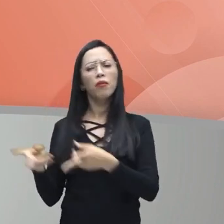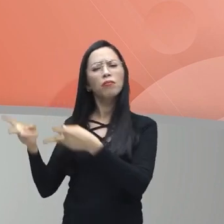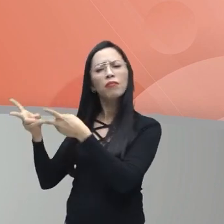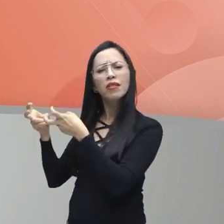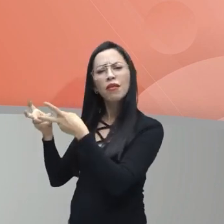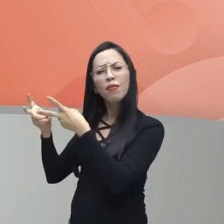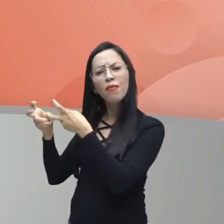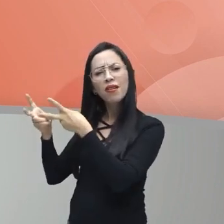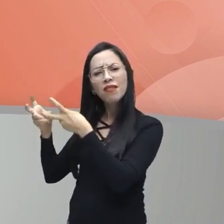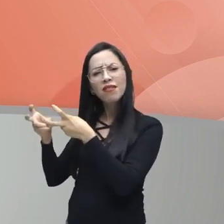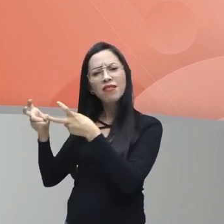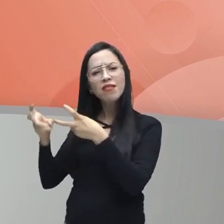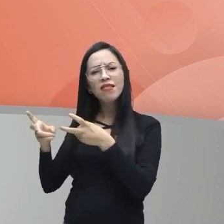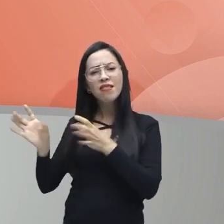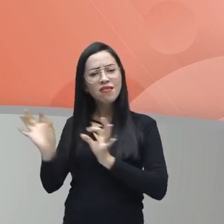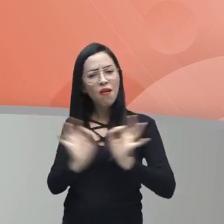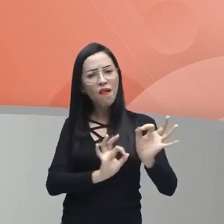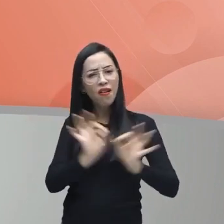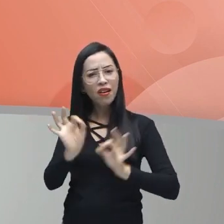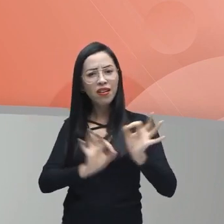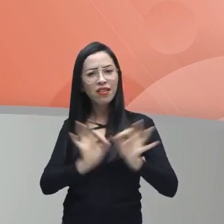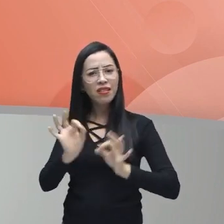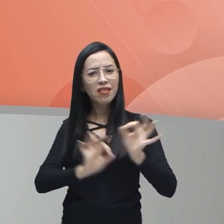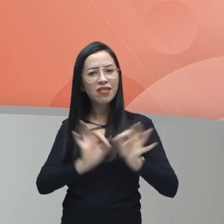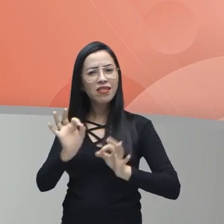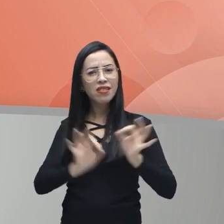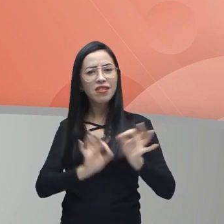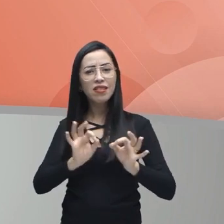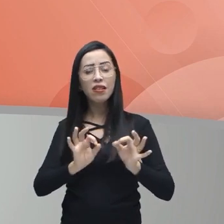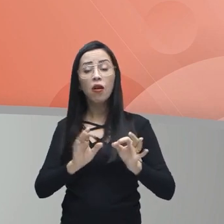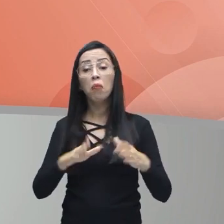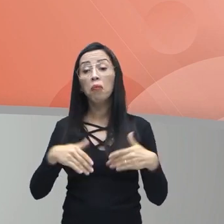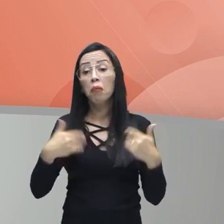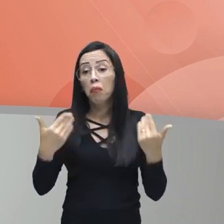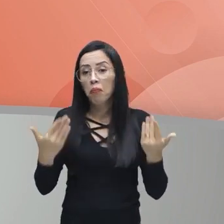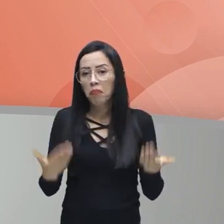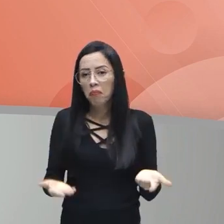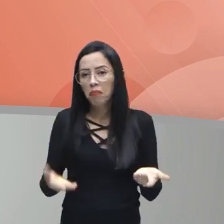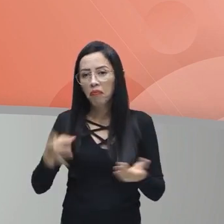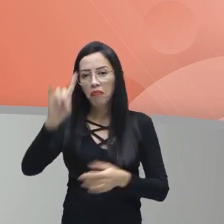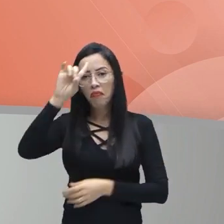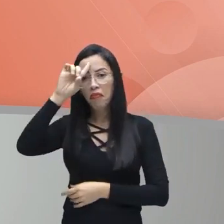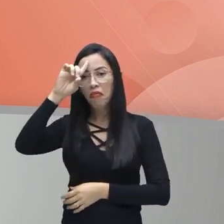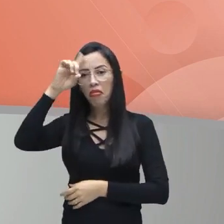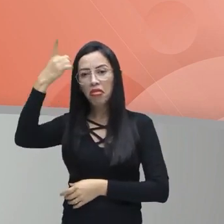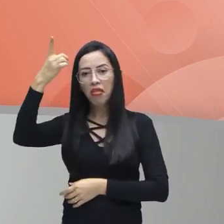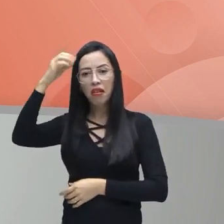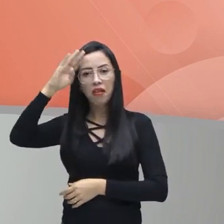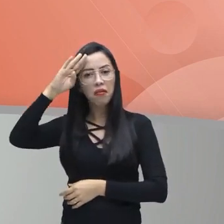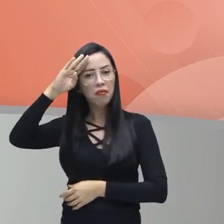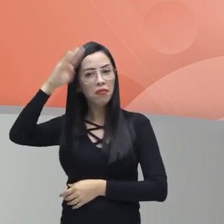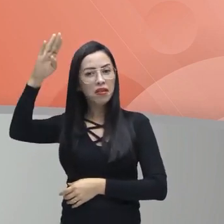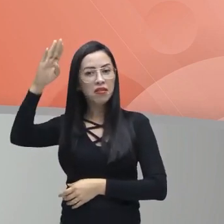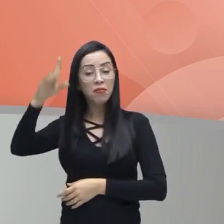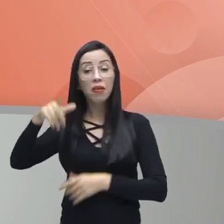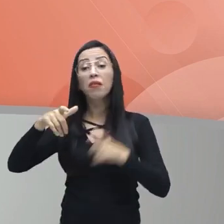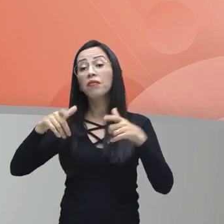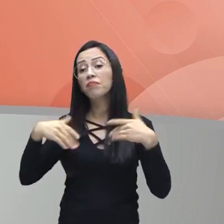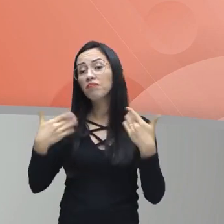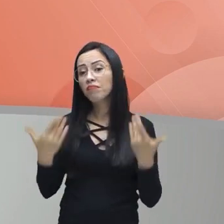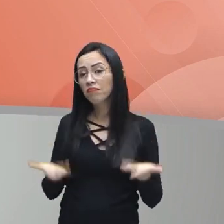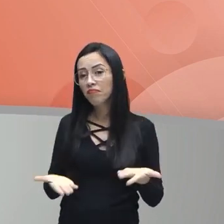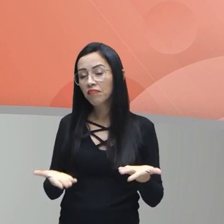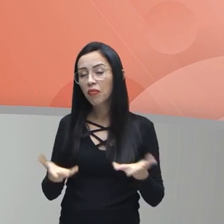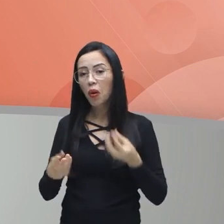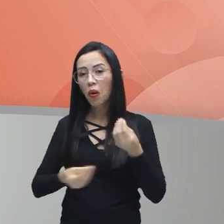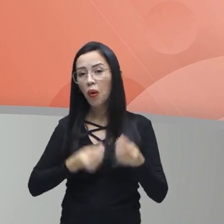fazer o seguinte questionamento: onde fica a ideia principal? Já que o conteúdo de hoje